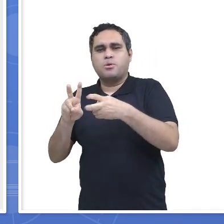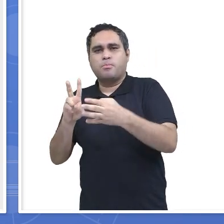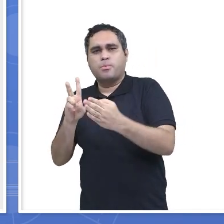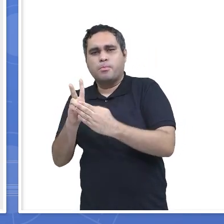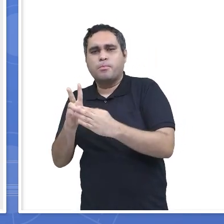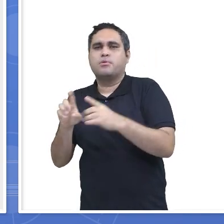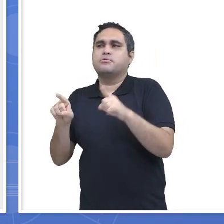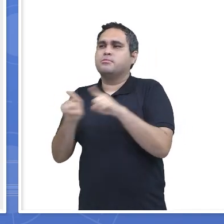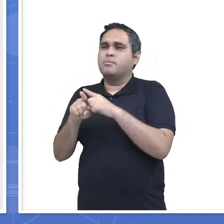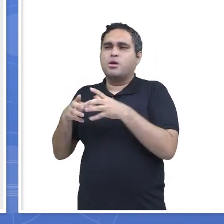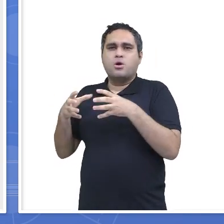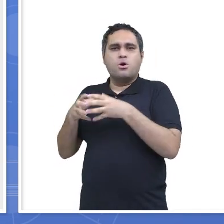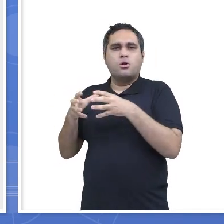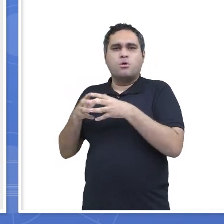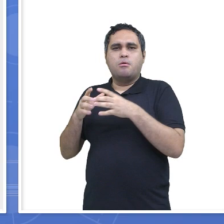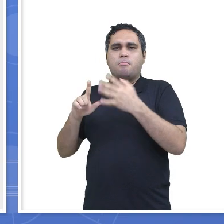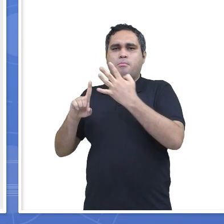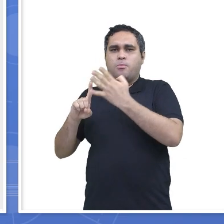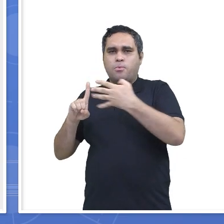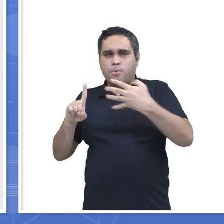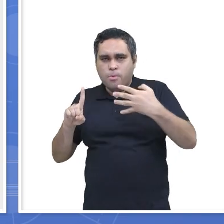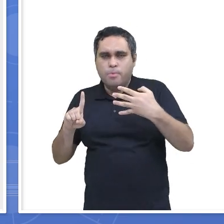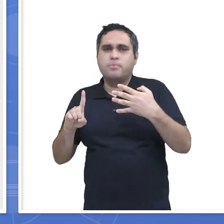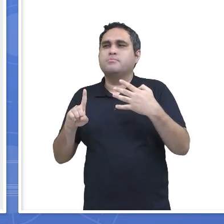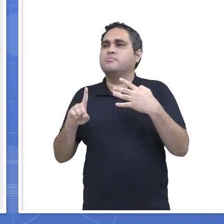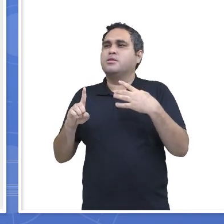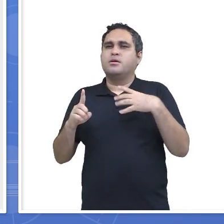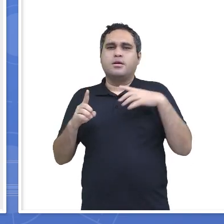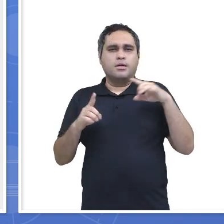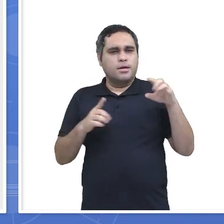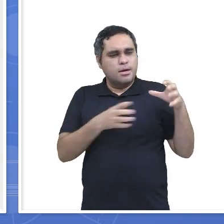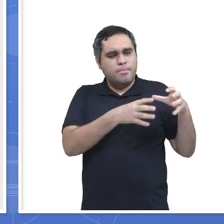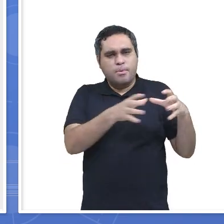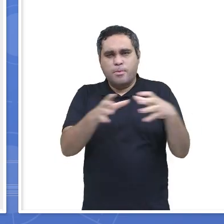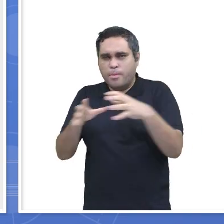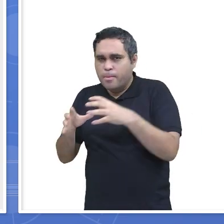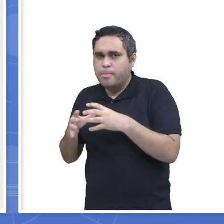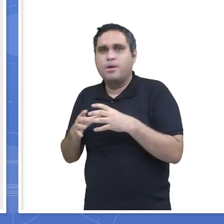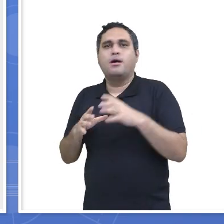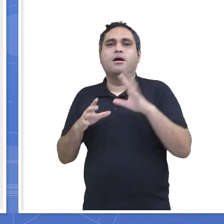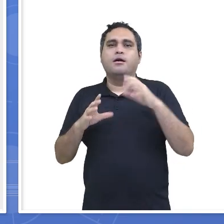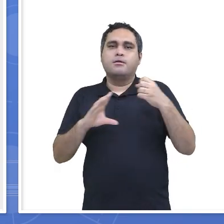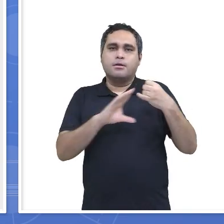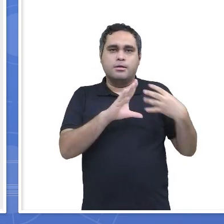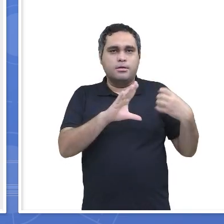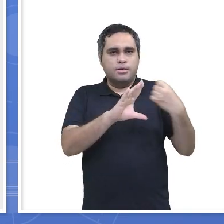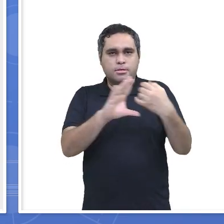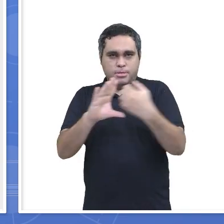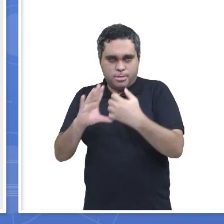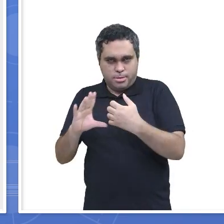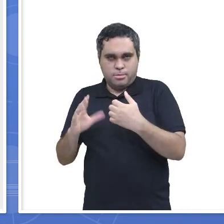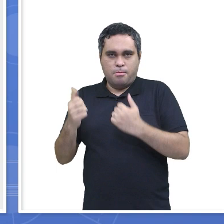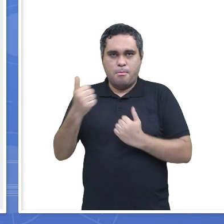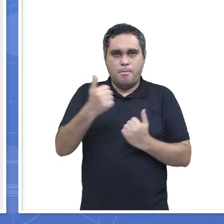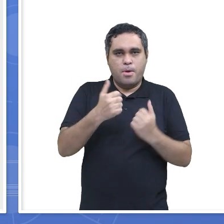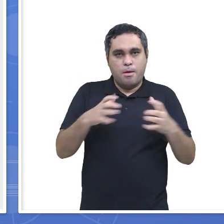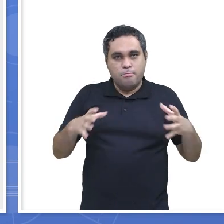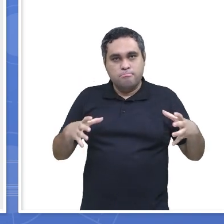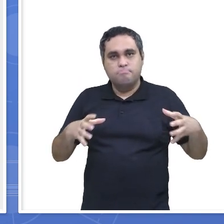vejam, são essas características aí dos chamados novos movimentos sociais. Tem mais.